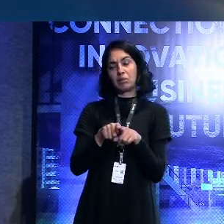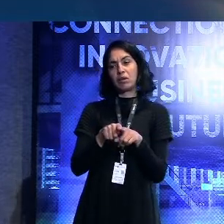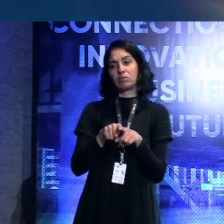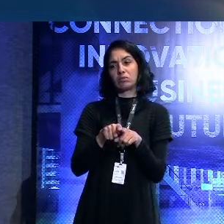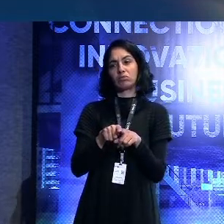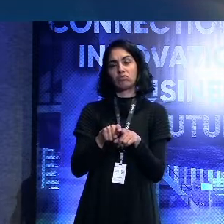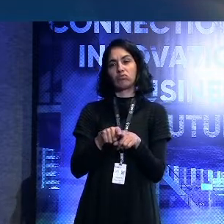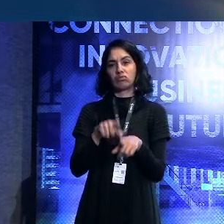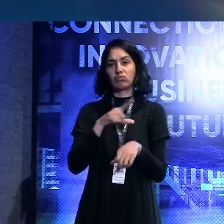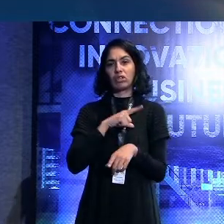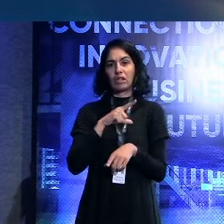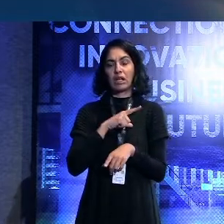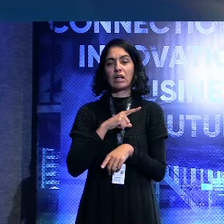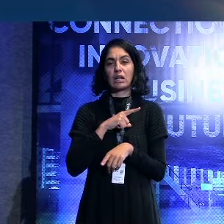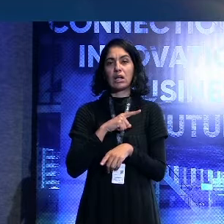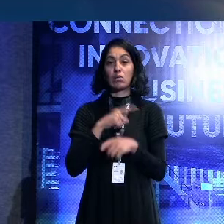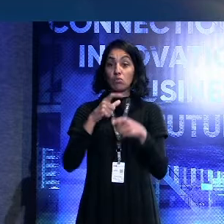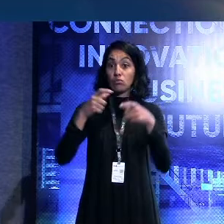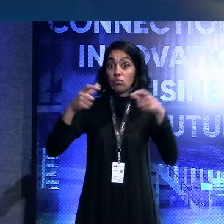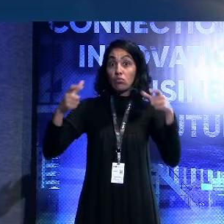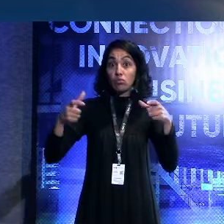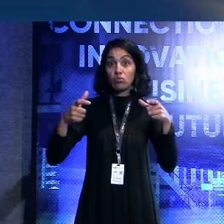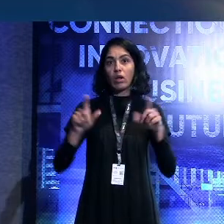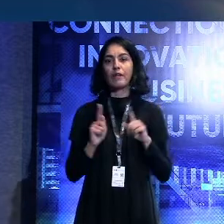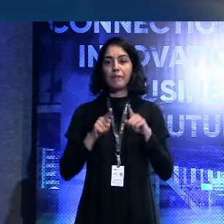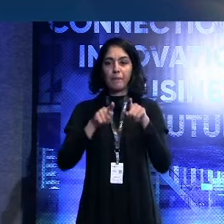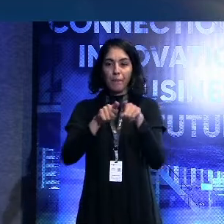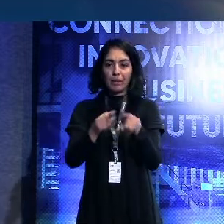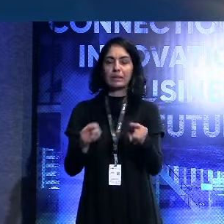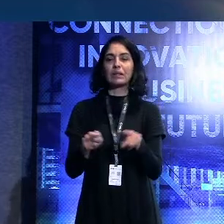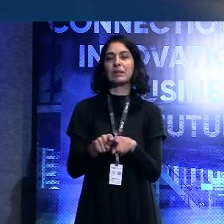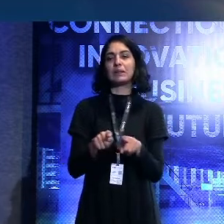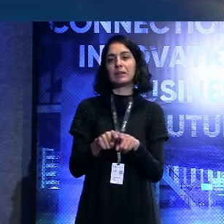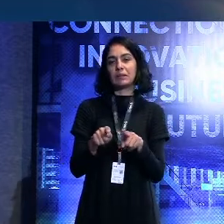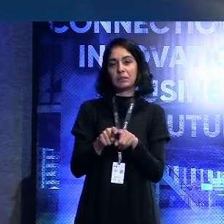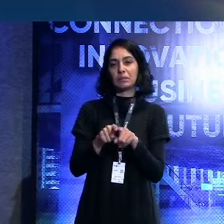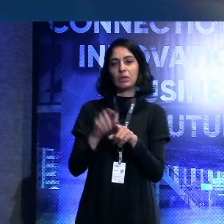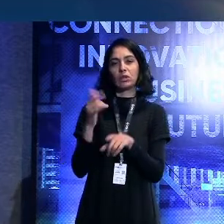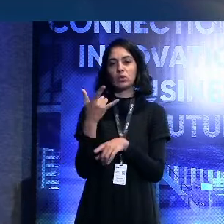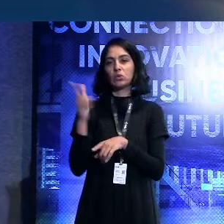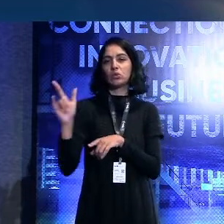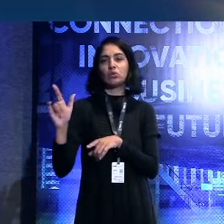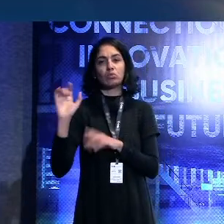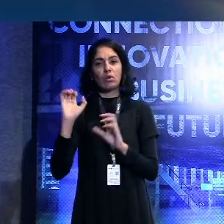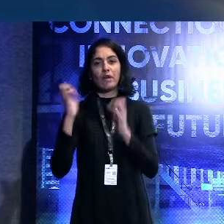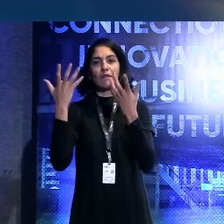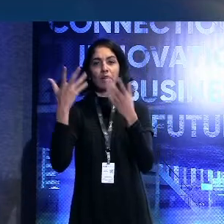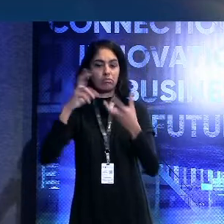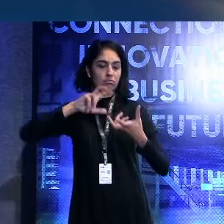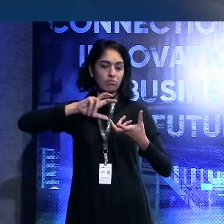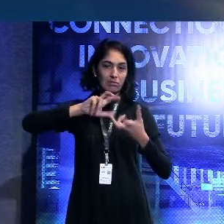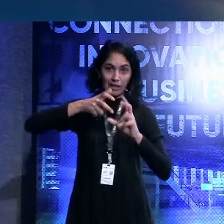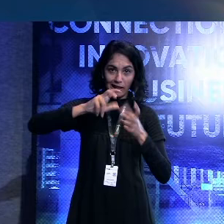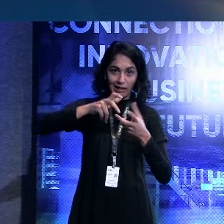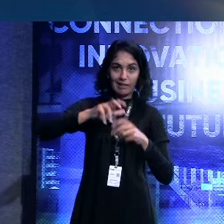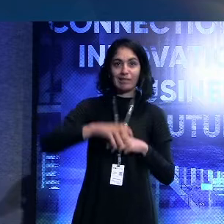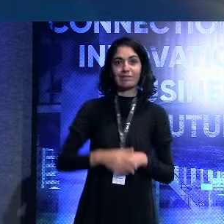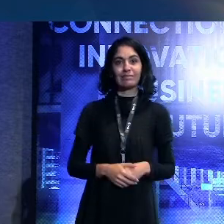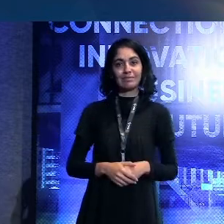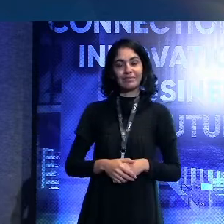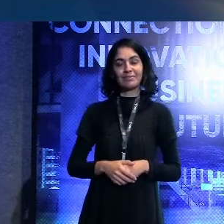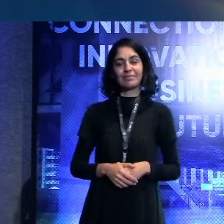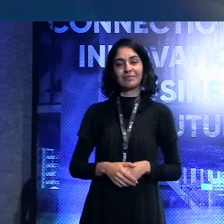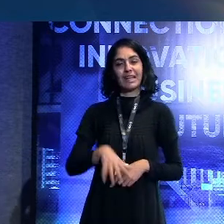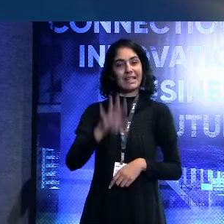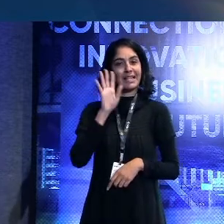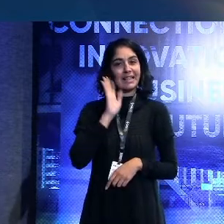últimos 3 anos também, sendo parceiros aí nesses últimos eventos, junto com a Yara, junto com todo o time do TDC. Então, mais uma vez, é muito, muito bacana estar por